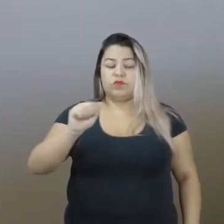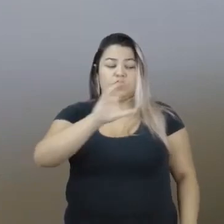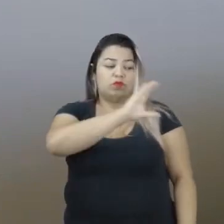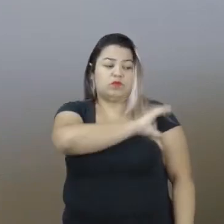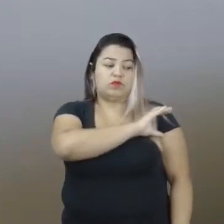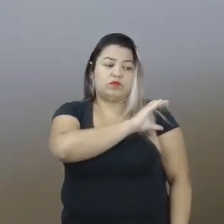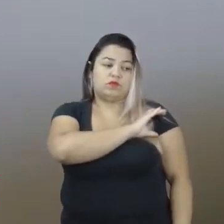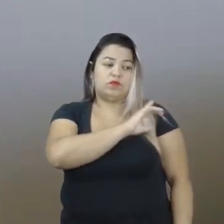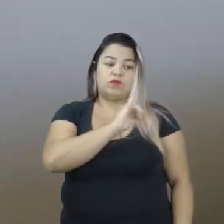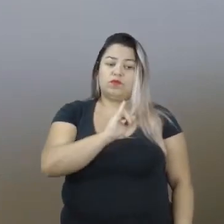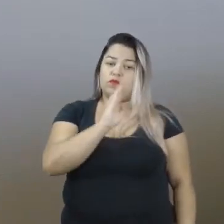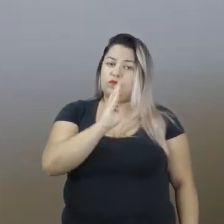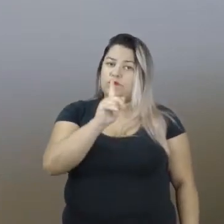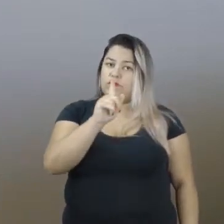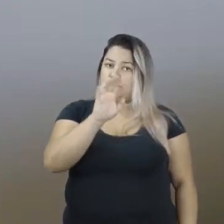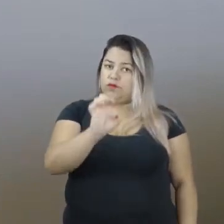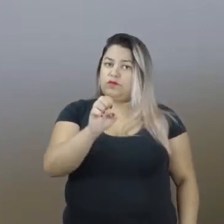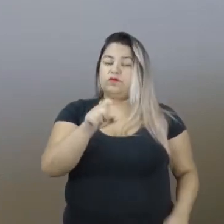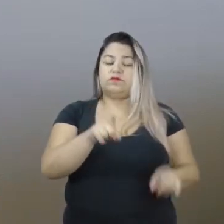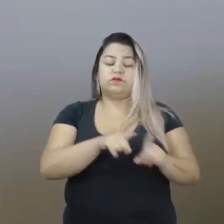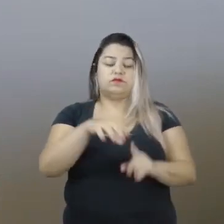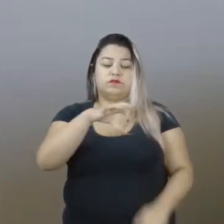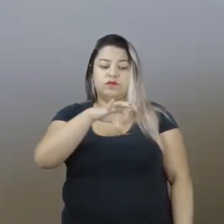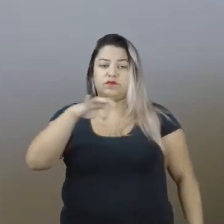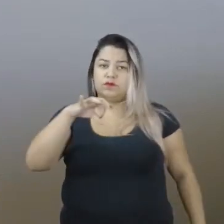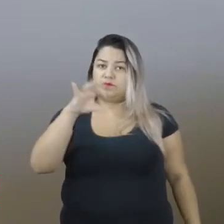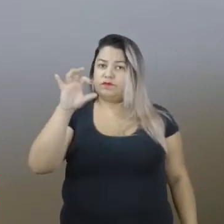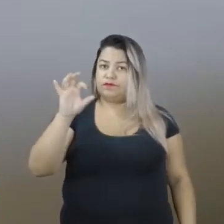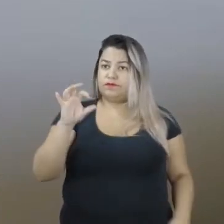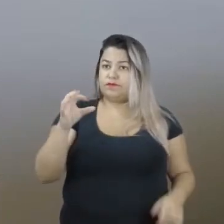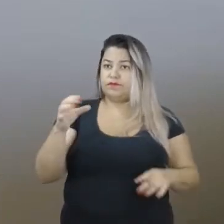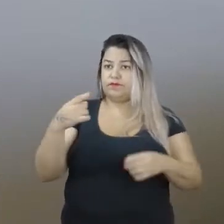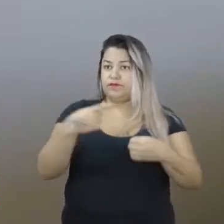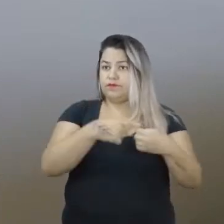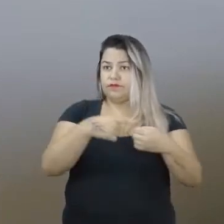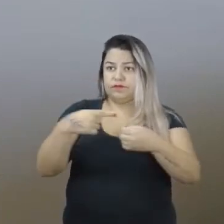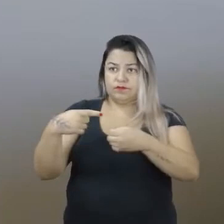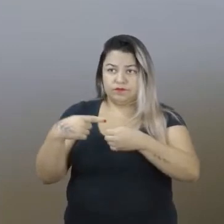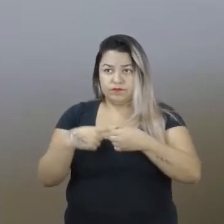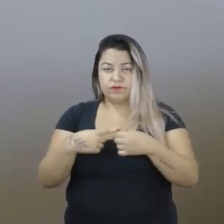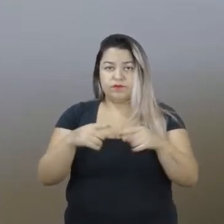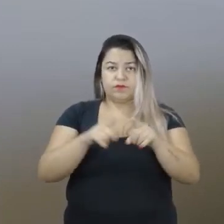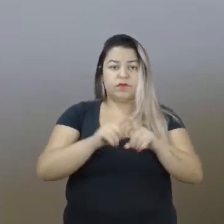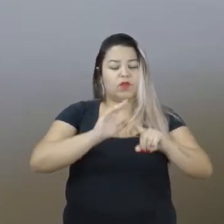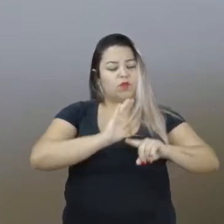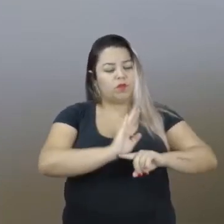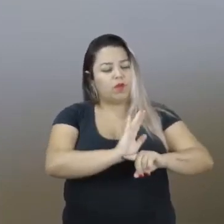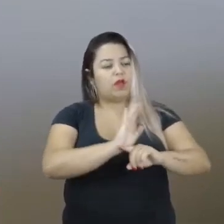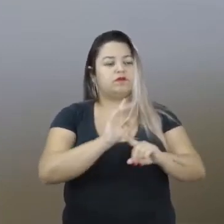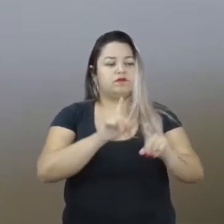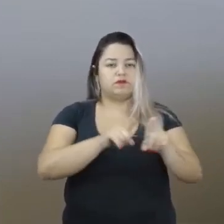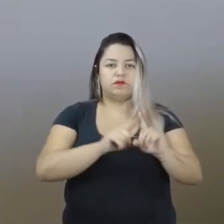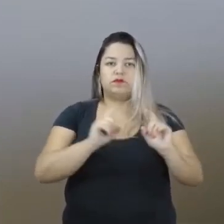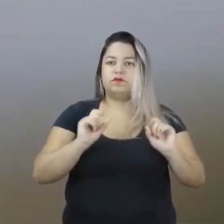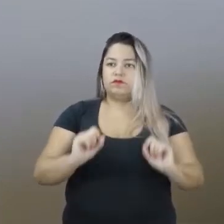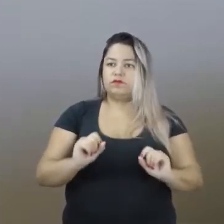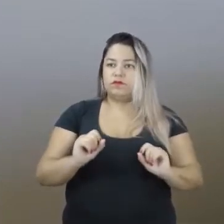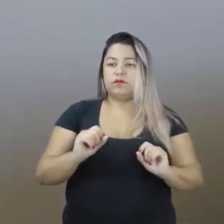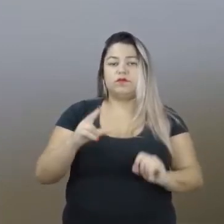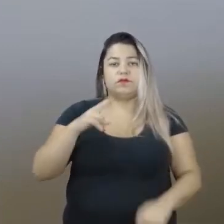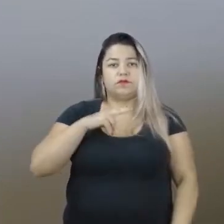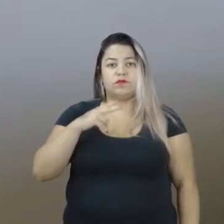IBGE, são 99 cidades que eu pude, então, mandar uma ajuda da emenda individual